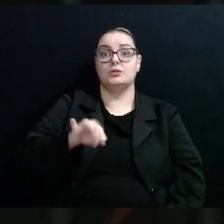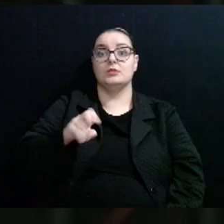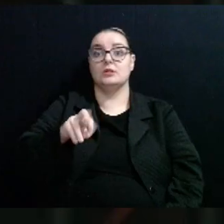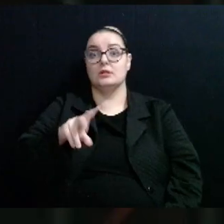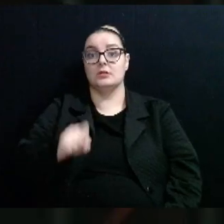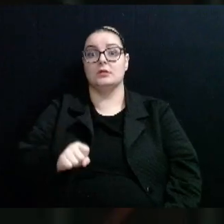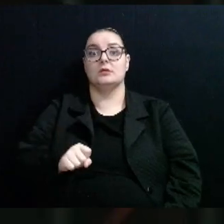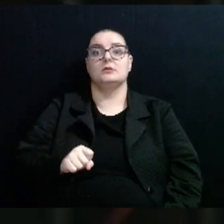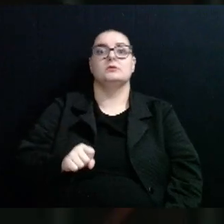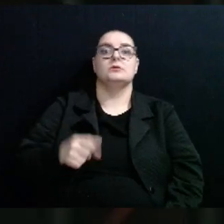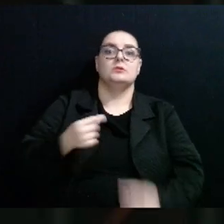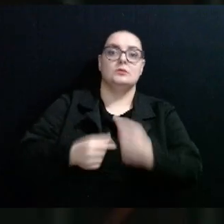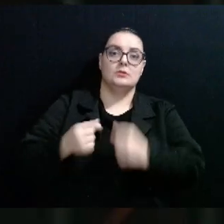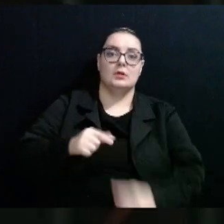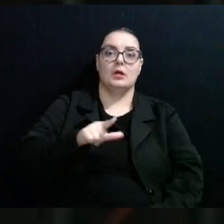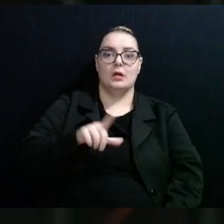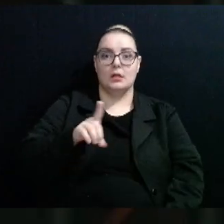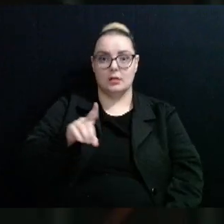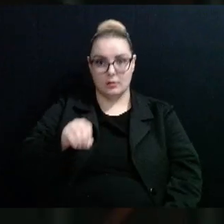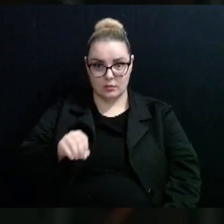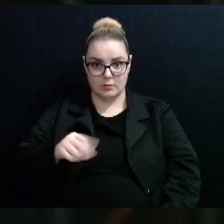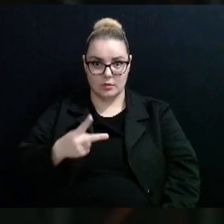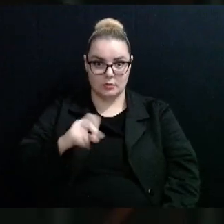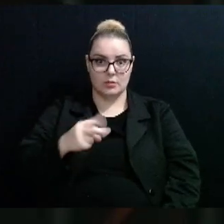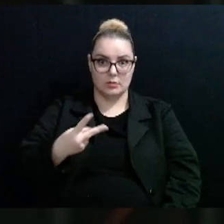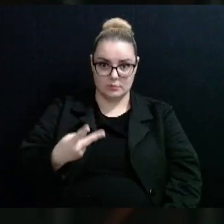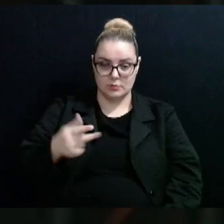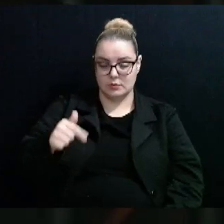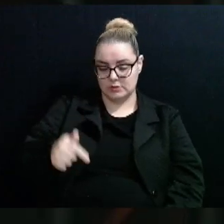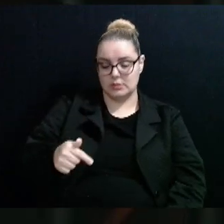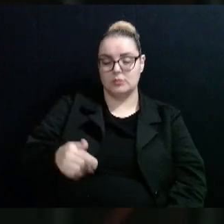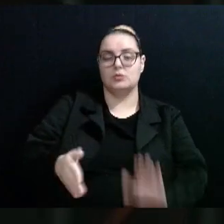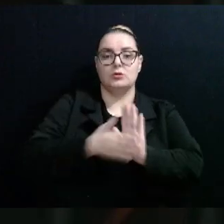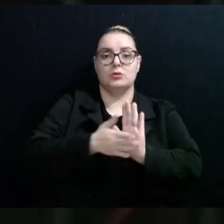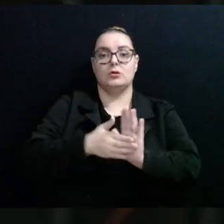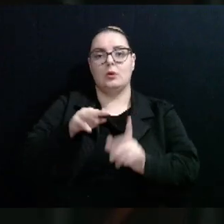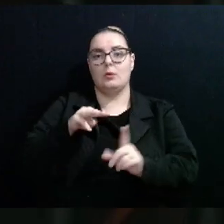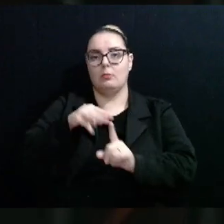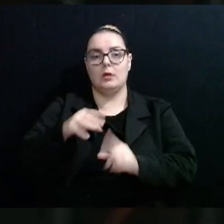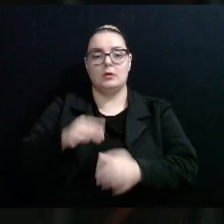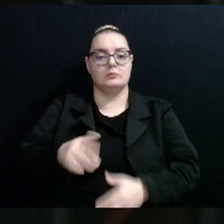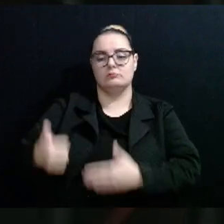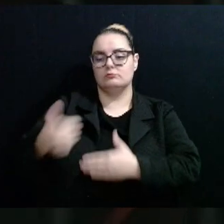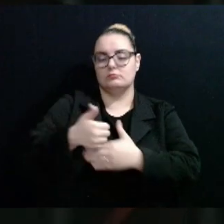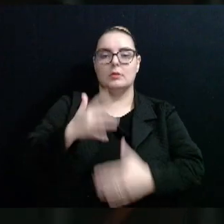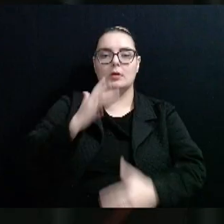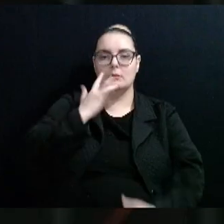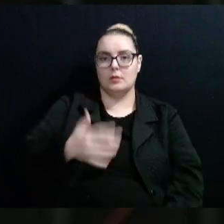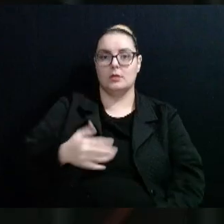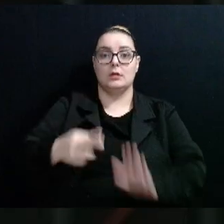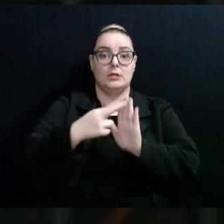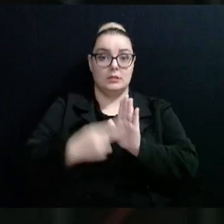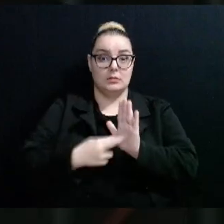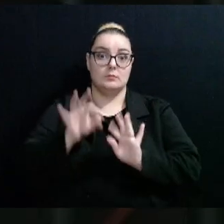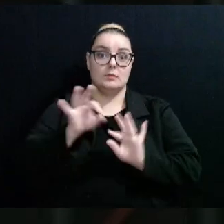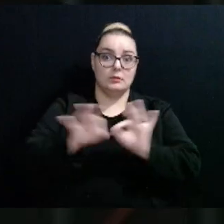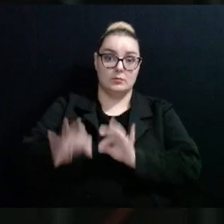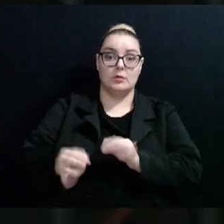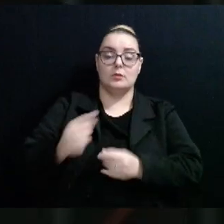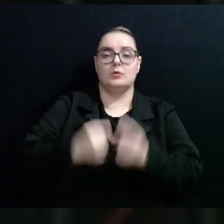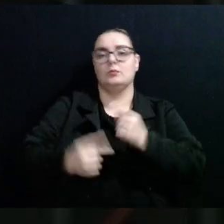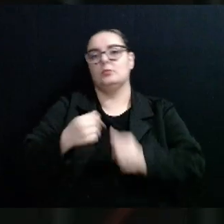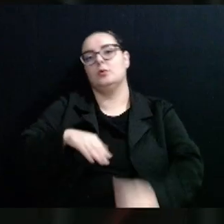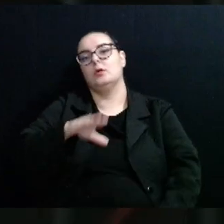para 2027. Essa proposta estabelece metas, prioridades e regras para a elaboração do orçamento municipal